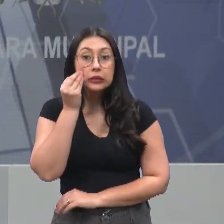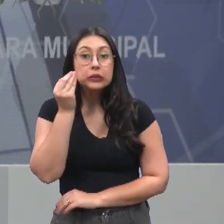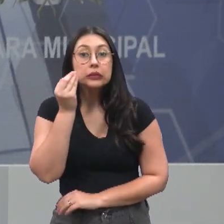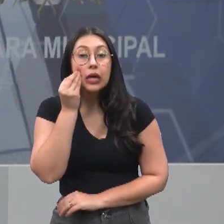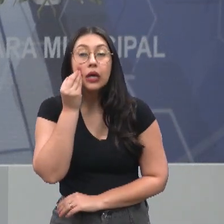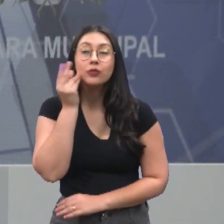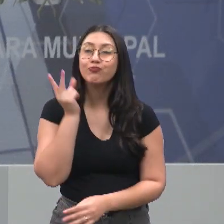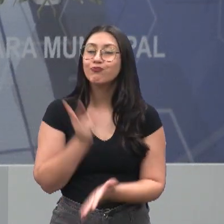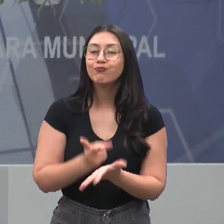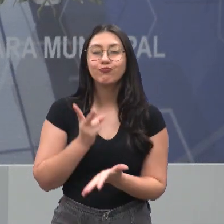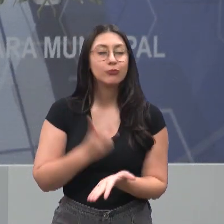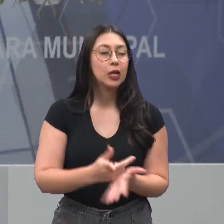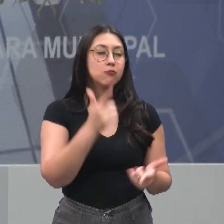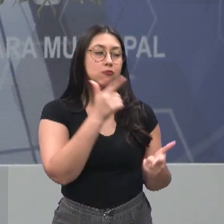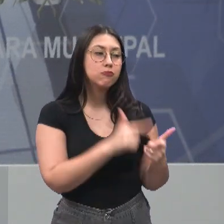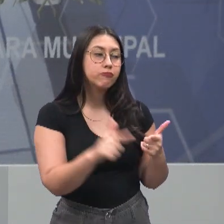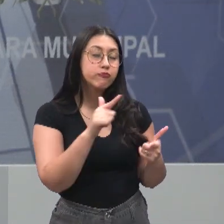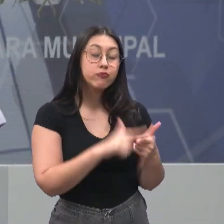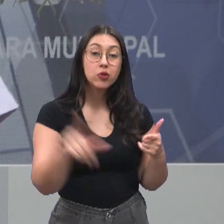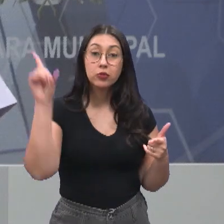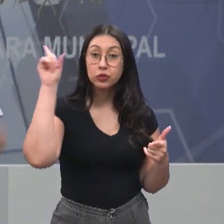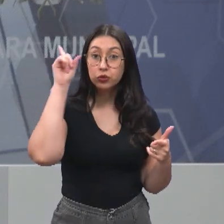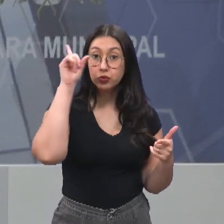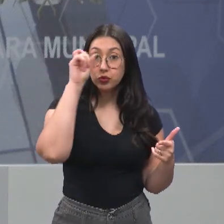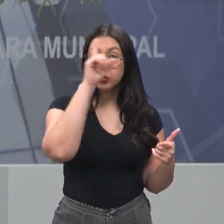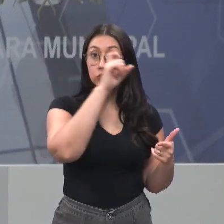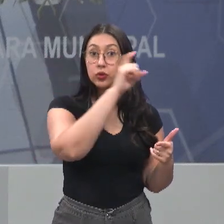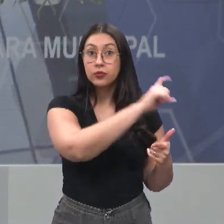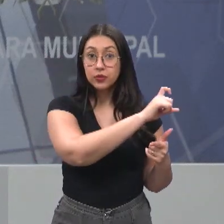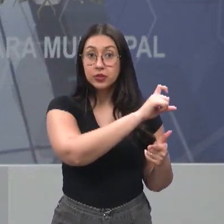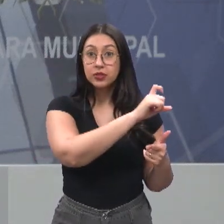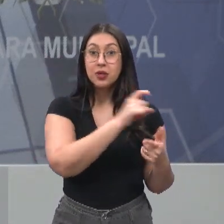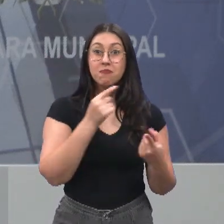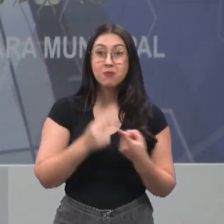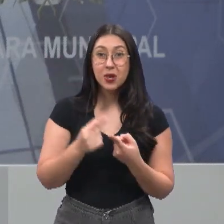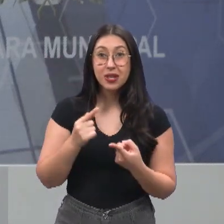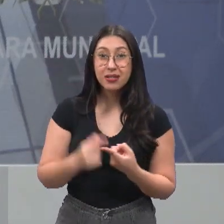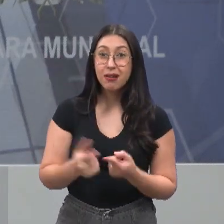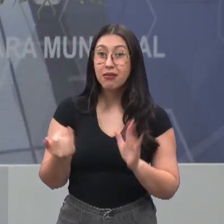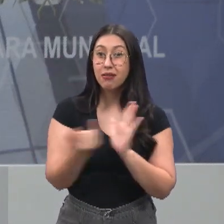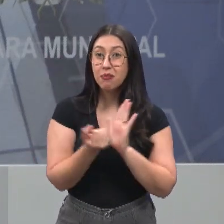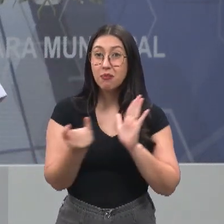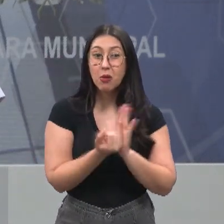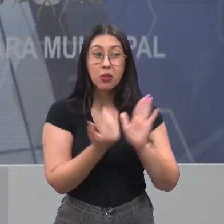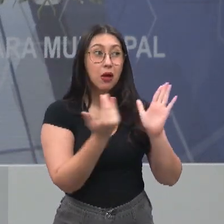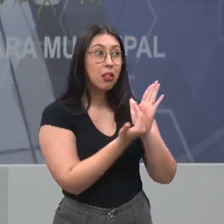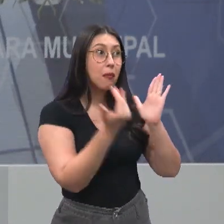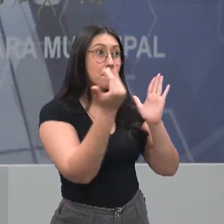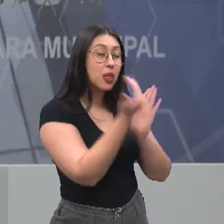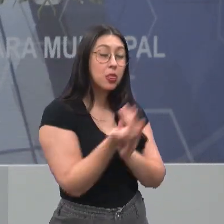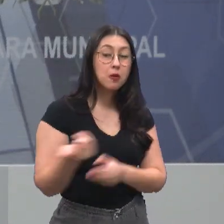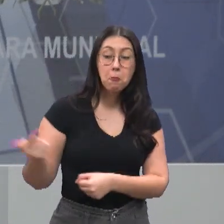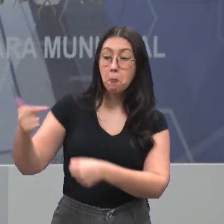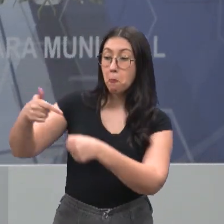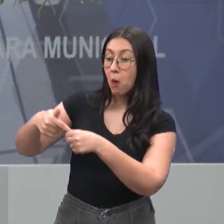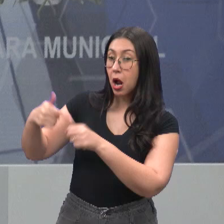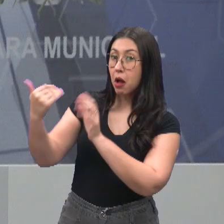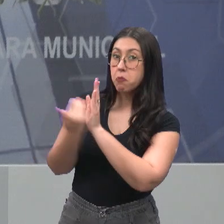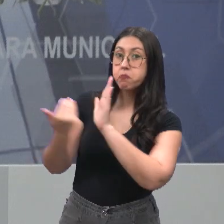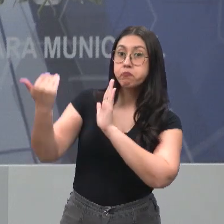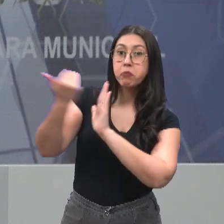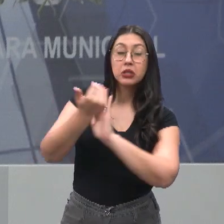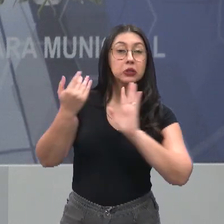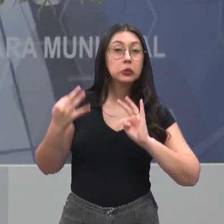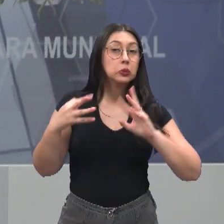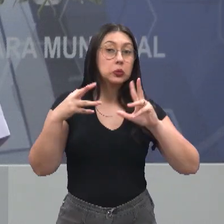que se tem em tanto aumenta imposto, aumenta gasolina, aumenta tudo, e eles